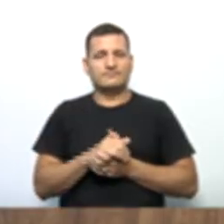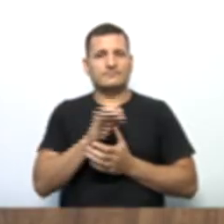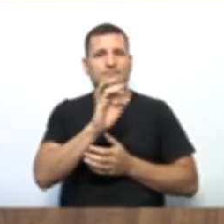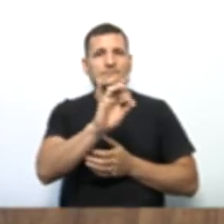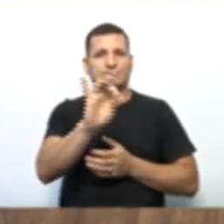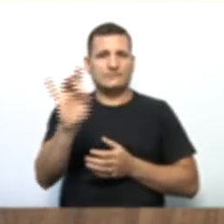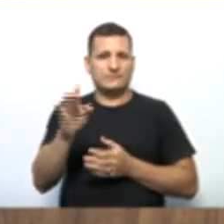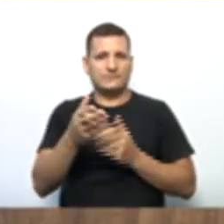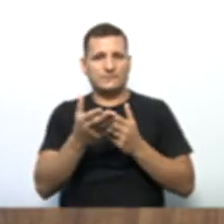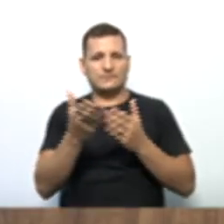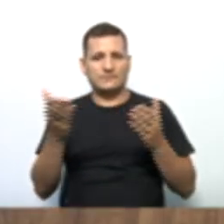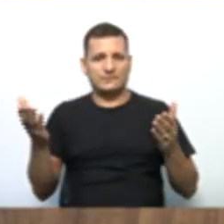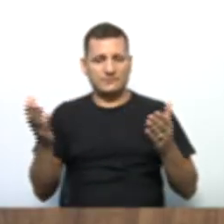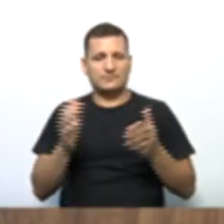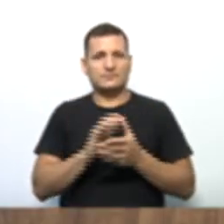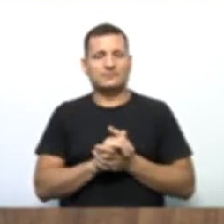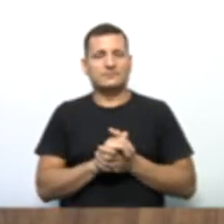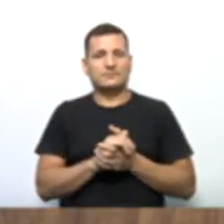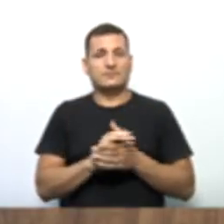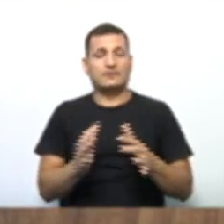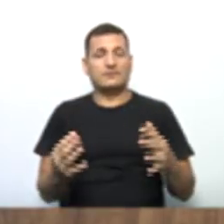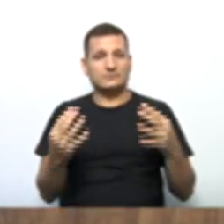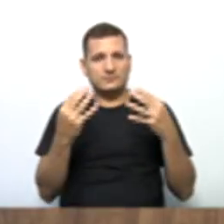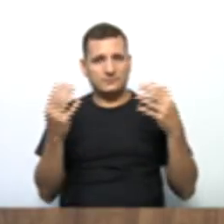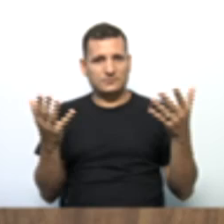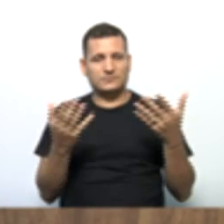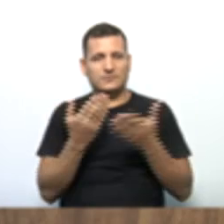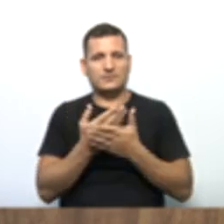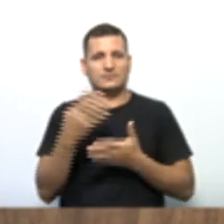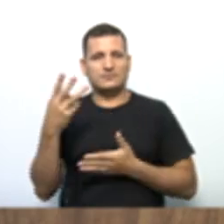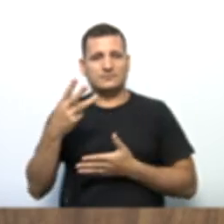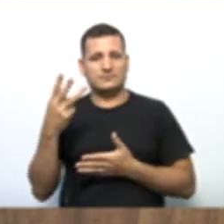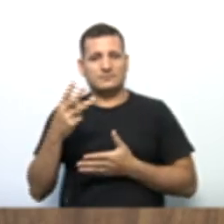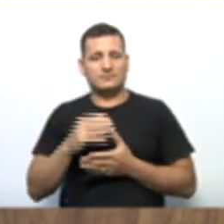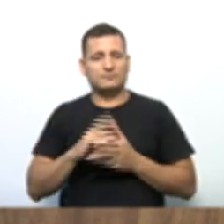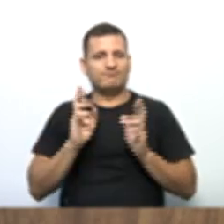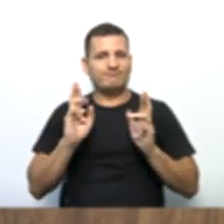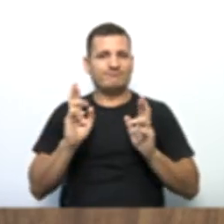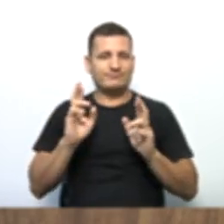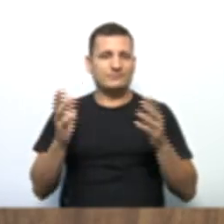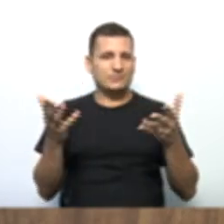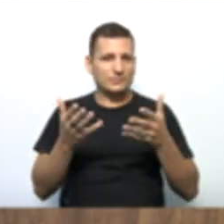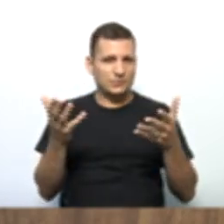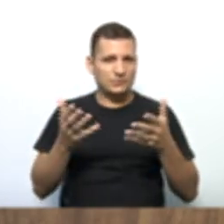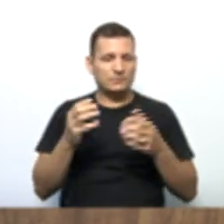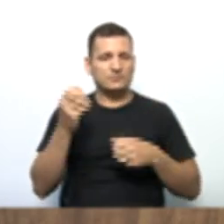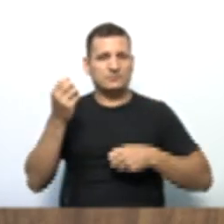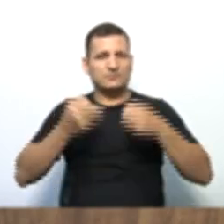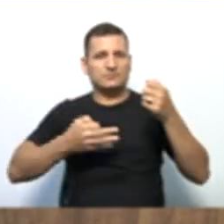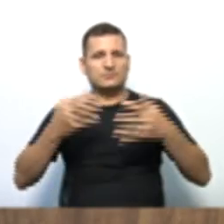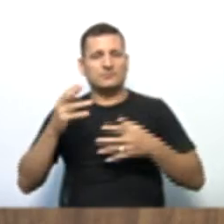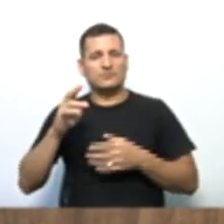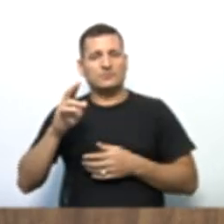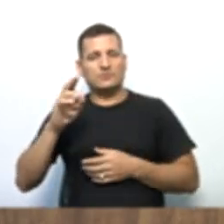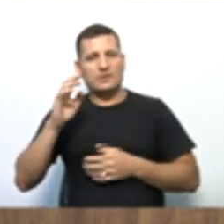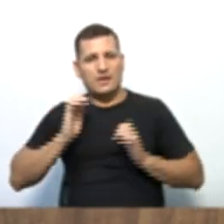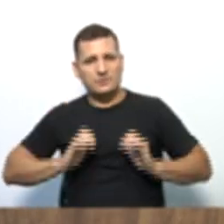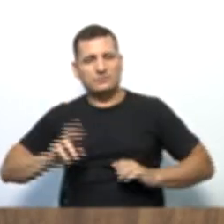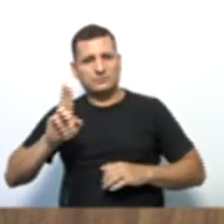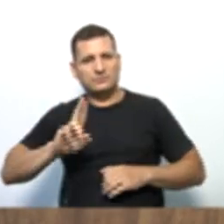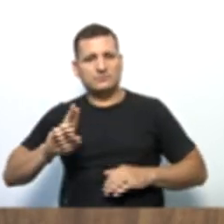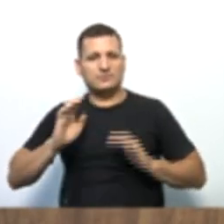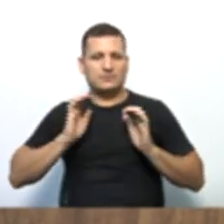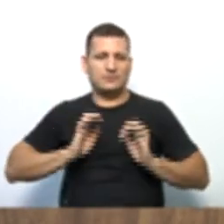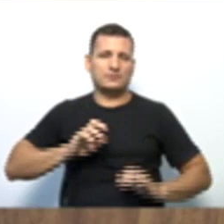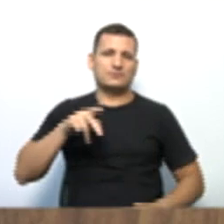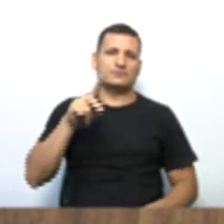um de vocês que nos acompanharam nessa aula de número 3. Espero que as ideias utilizadas hoje, tanto pelo utilitarismo, né, quanto pela ética